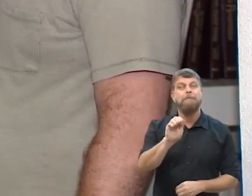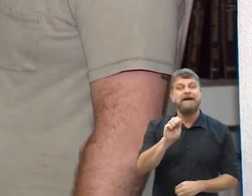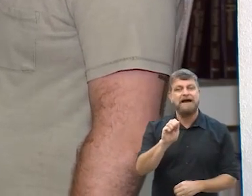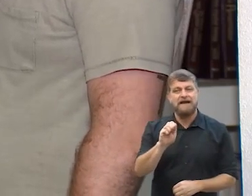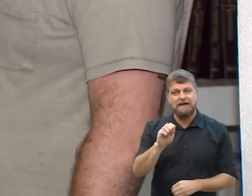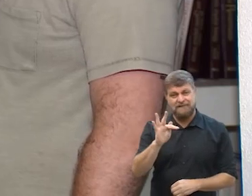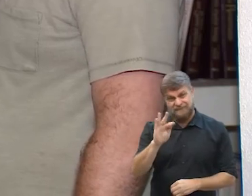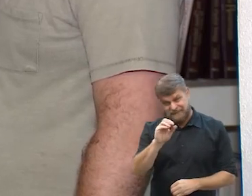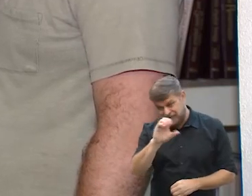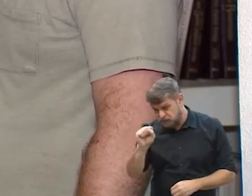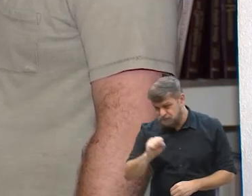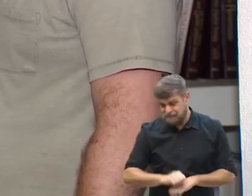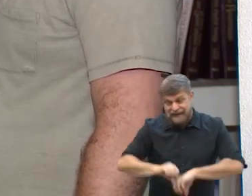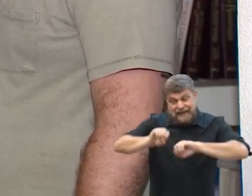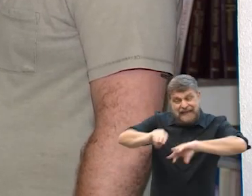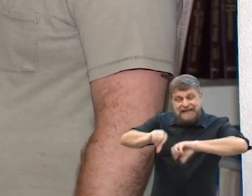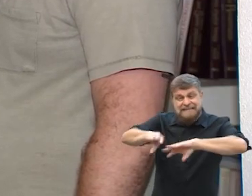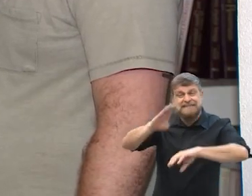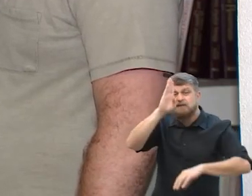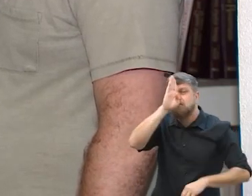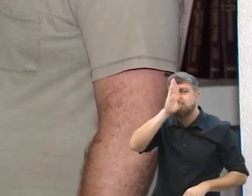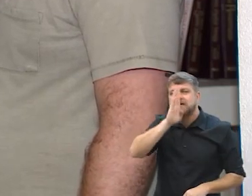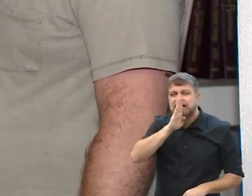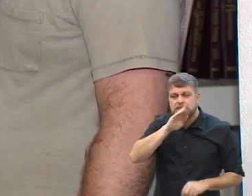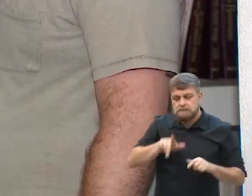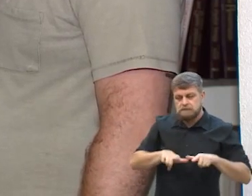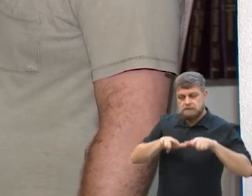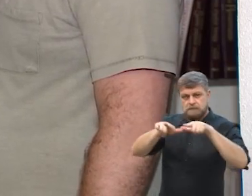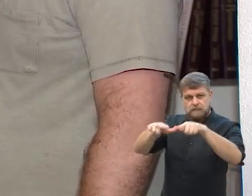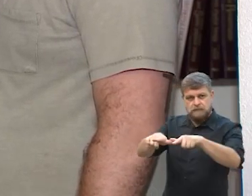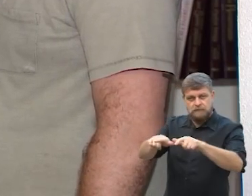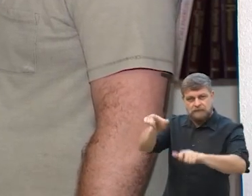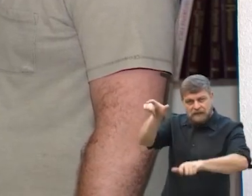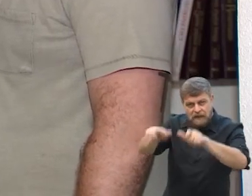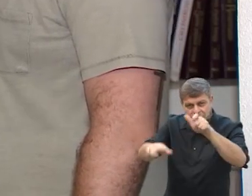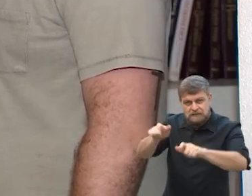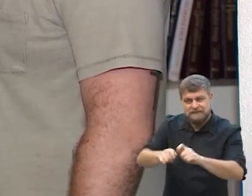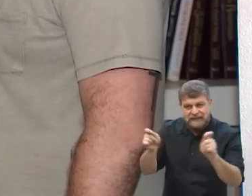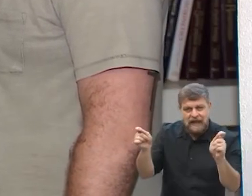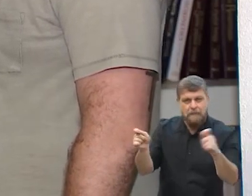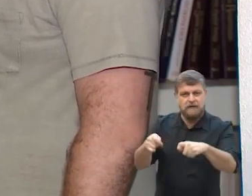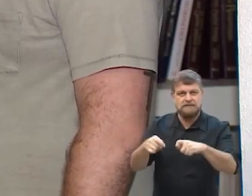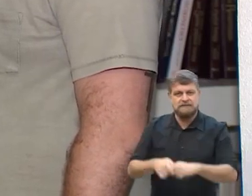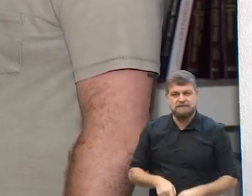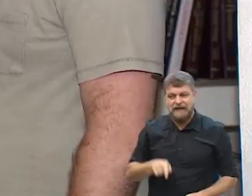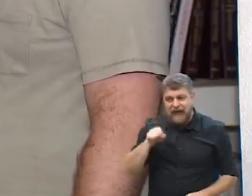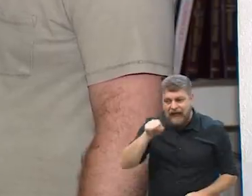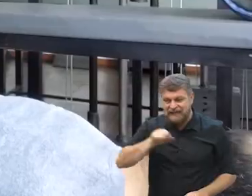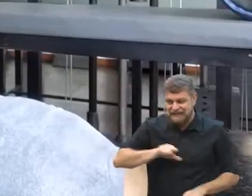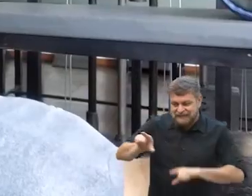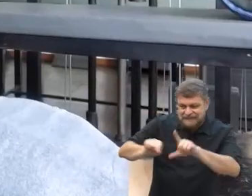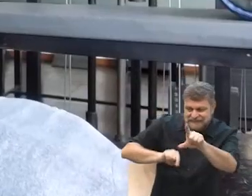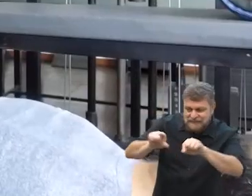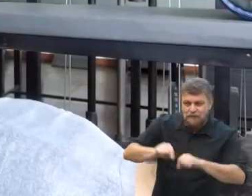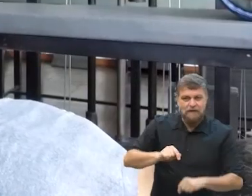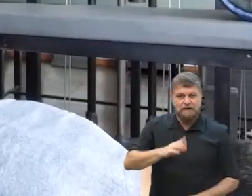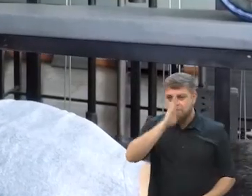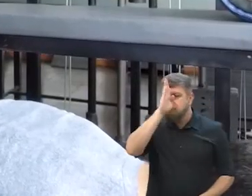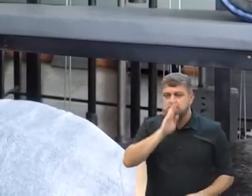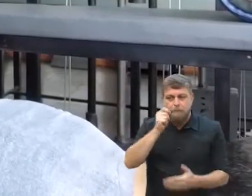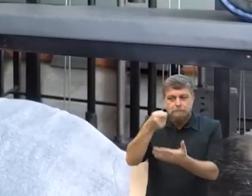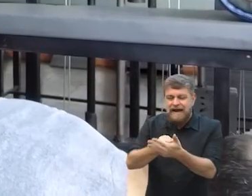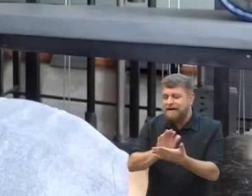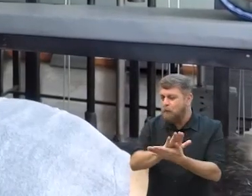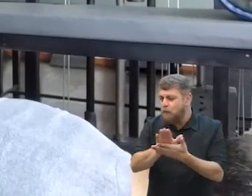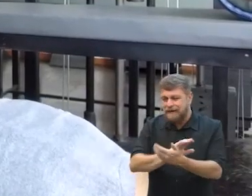gratuita, ensino gratuito com diploma somente para quem tem capacidade. Aqui é meritocracia, não cobro um